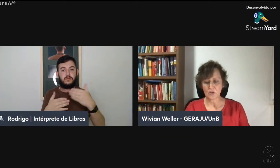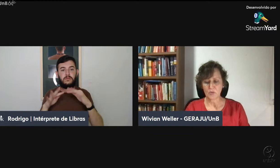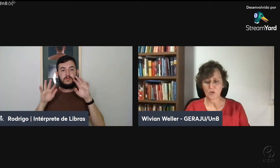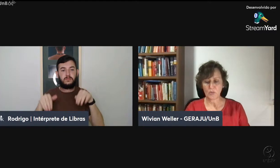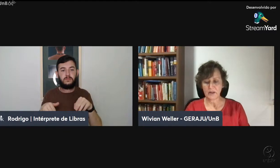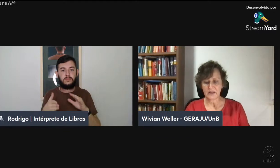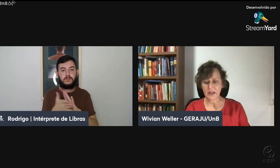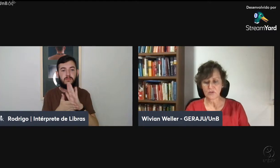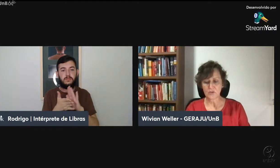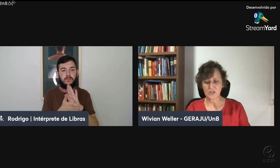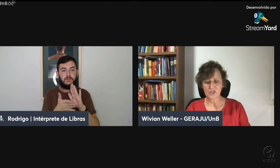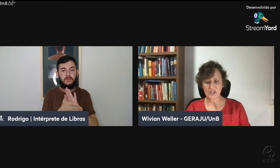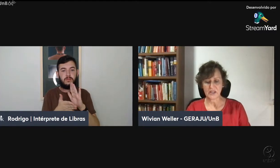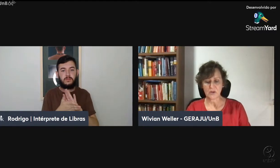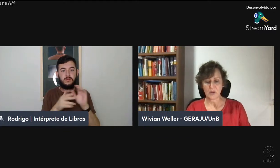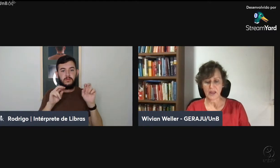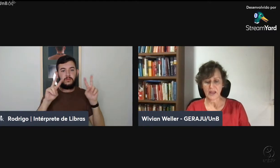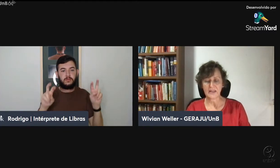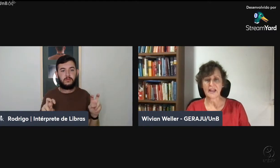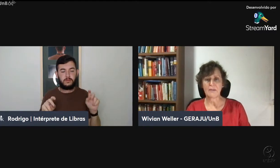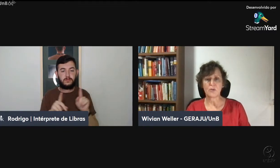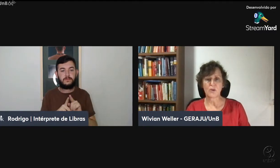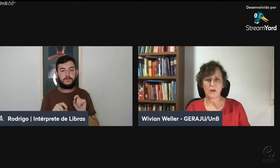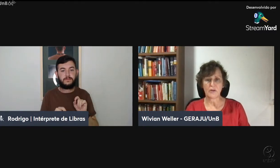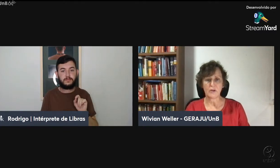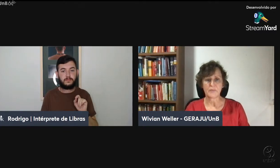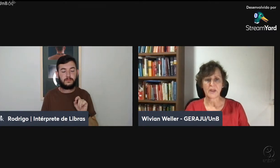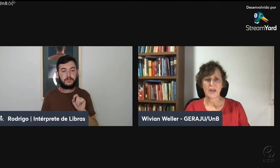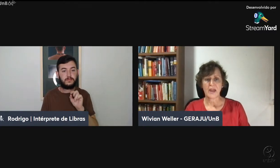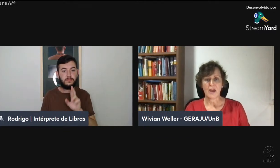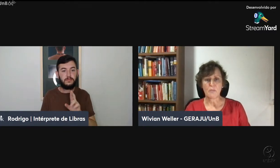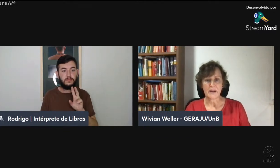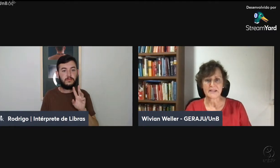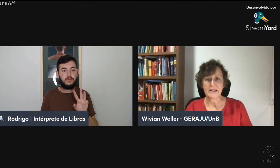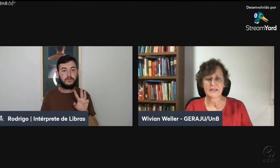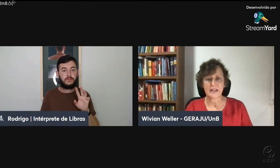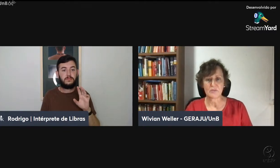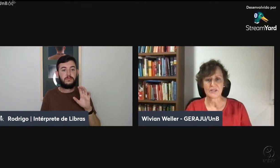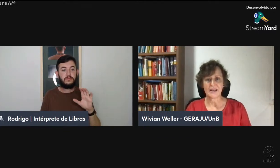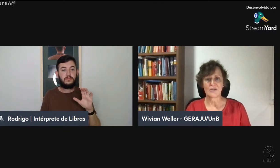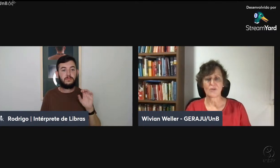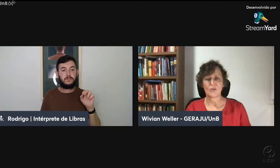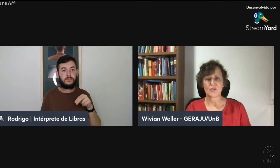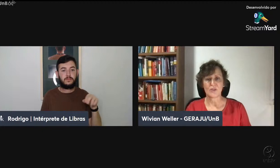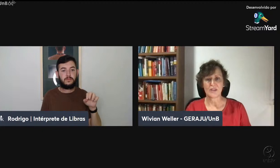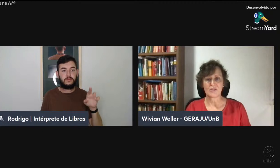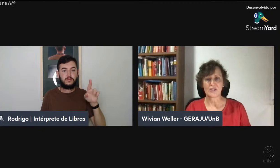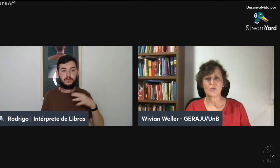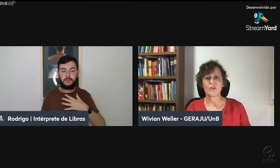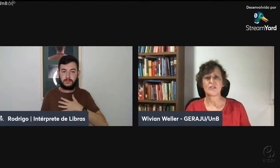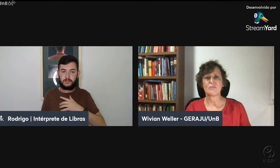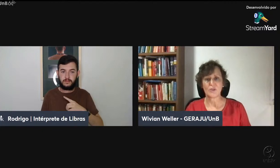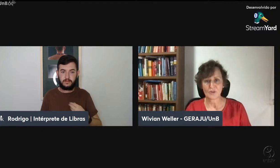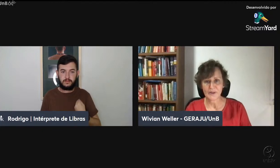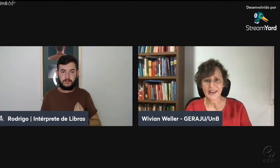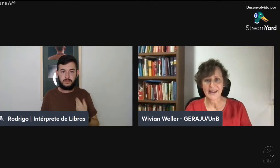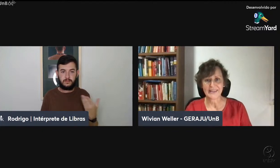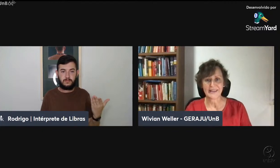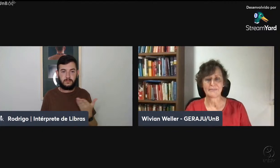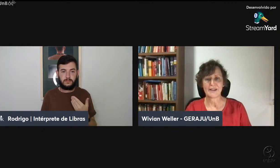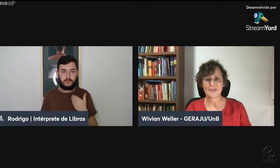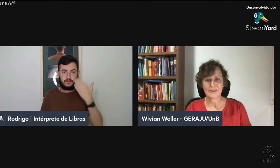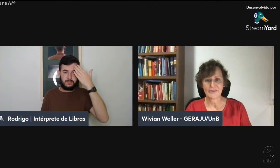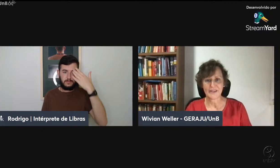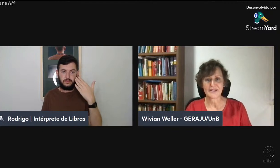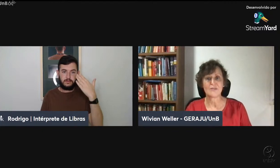publicados sob o nome neutro de gênero R.W. Connell. É um prazer termos ela conosco aqui hoje à noite. Muito